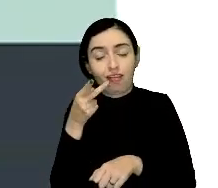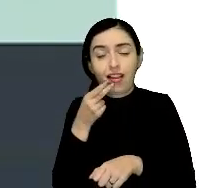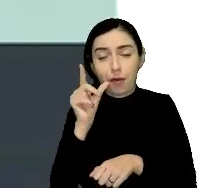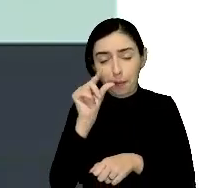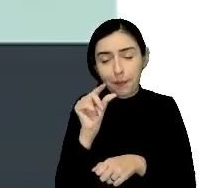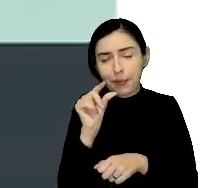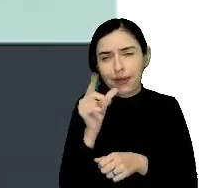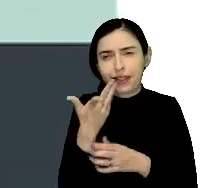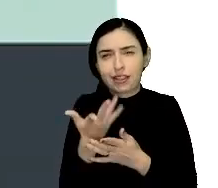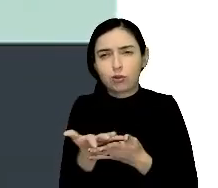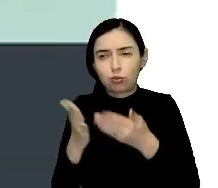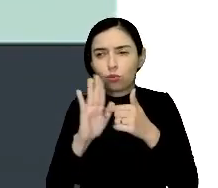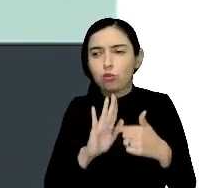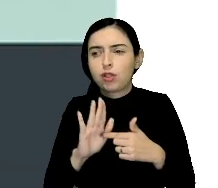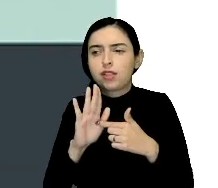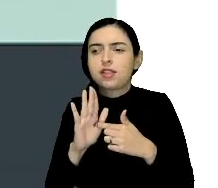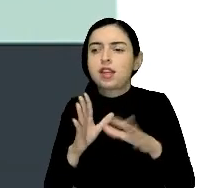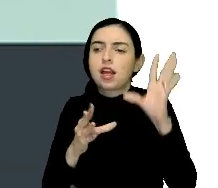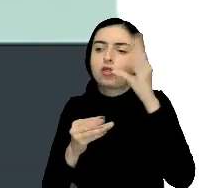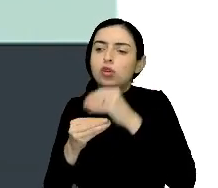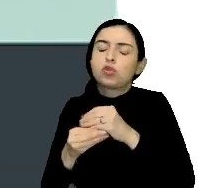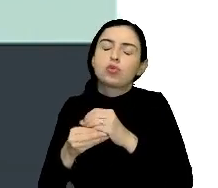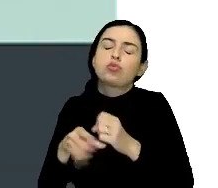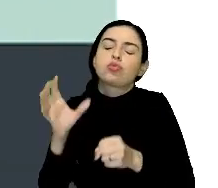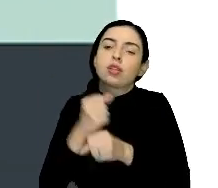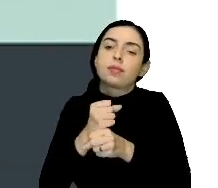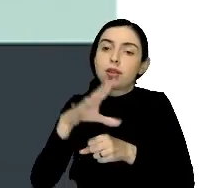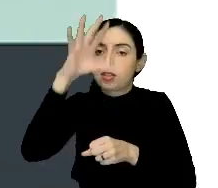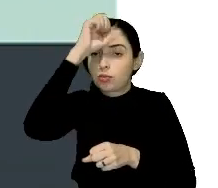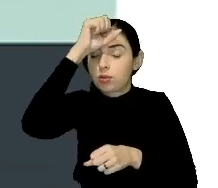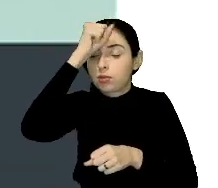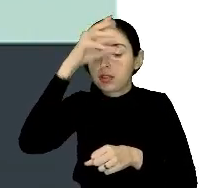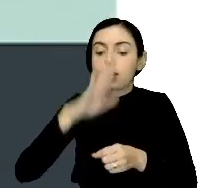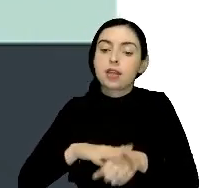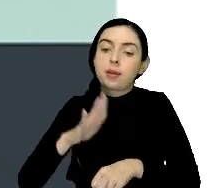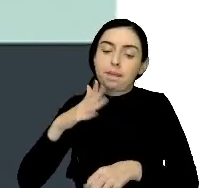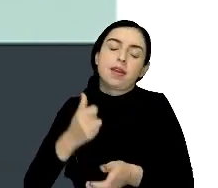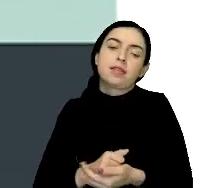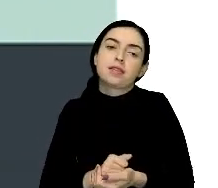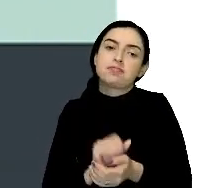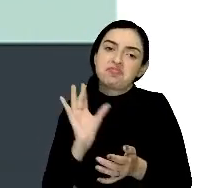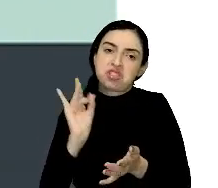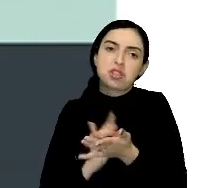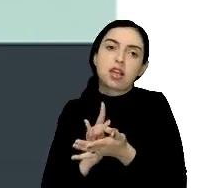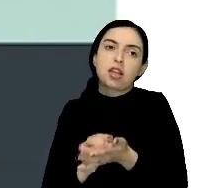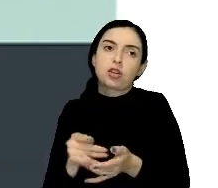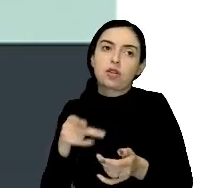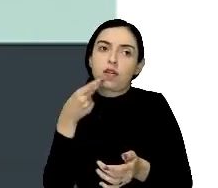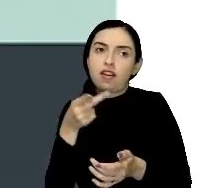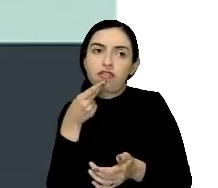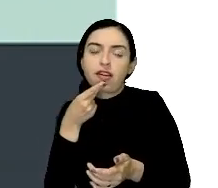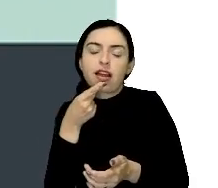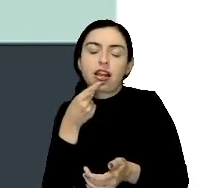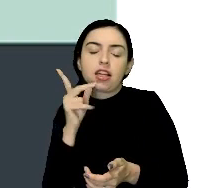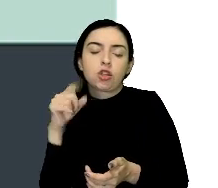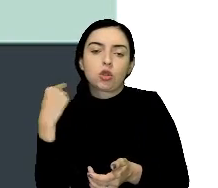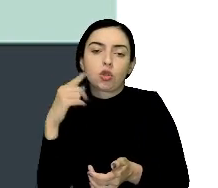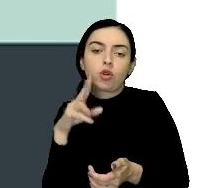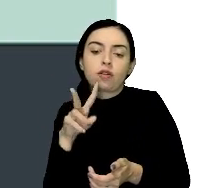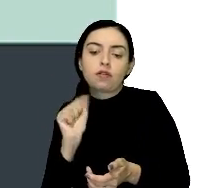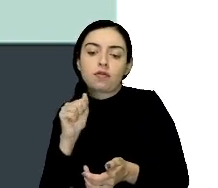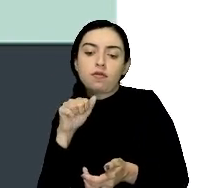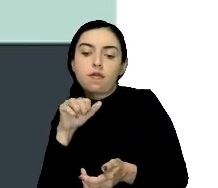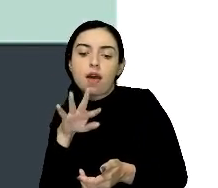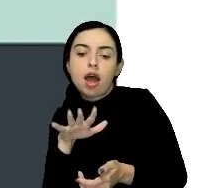possível e tentar trazer algumas contribuições, mas certamente vou aprender muito mais com a fala do Dr. Renato, com a fala do Dr. Walter e